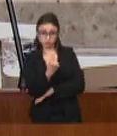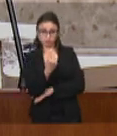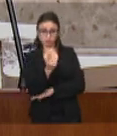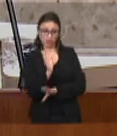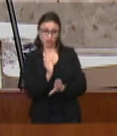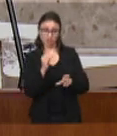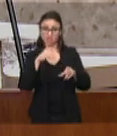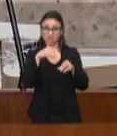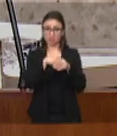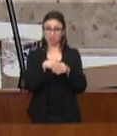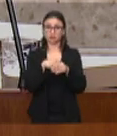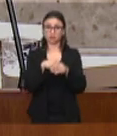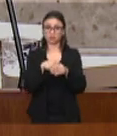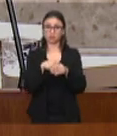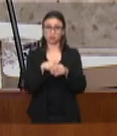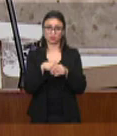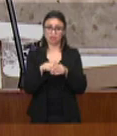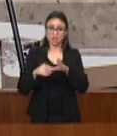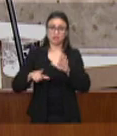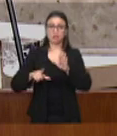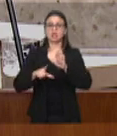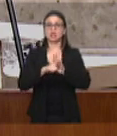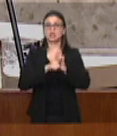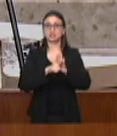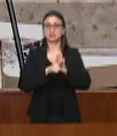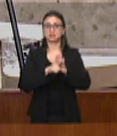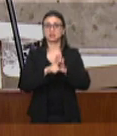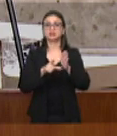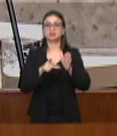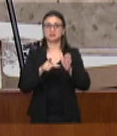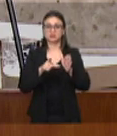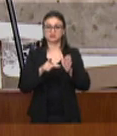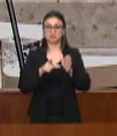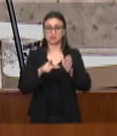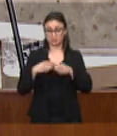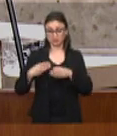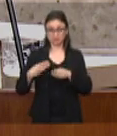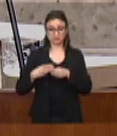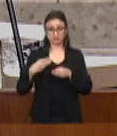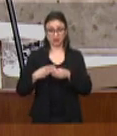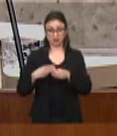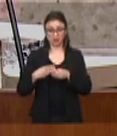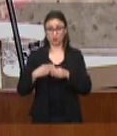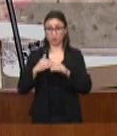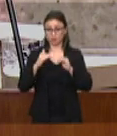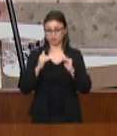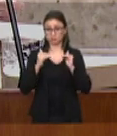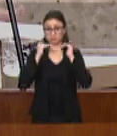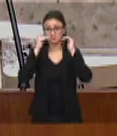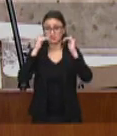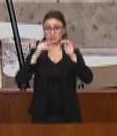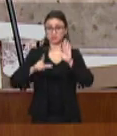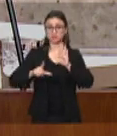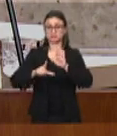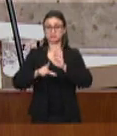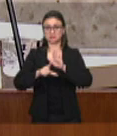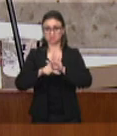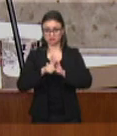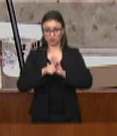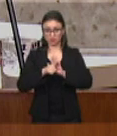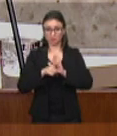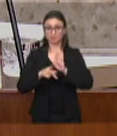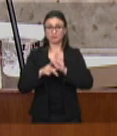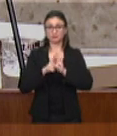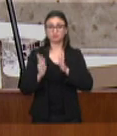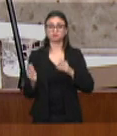abrangido, né, por força de lei superveniente, não a lei municipal, mas por legislação superveniente, a própria